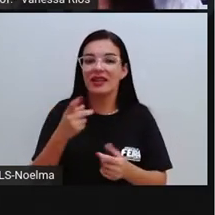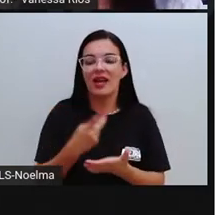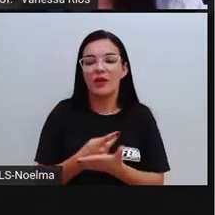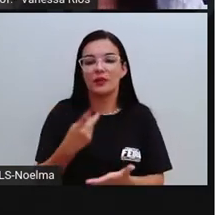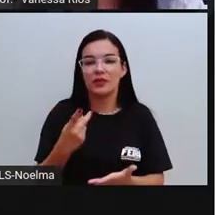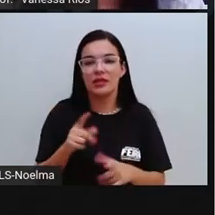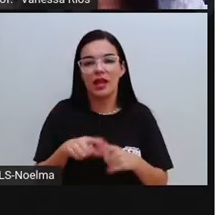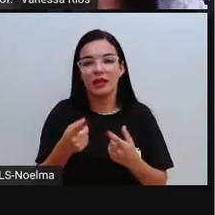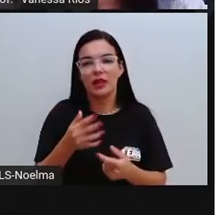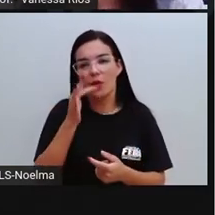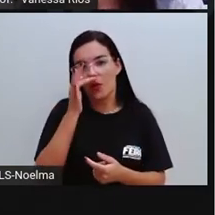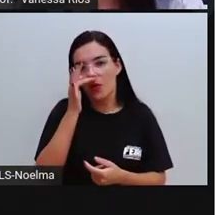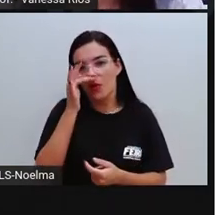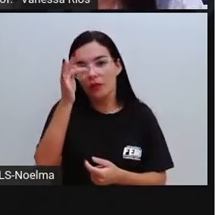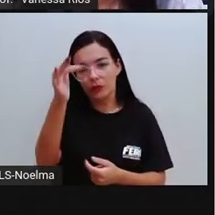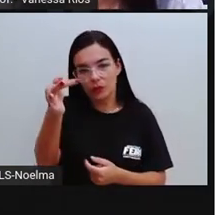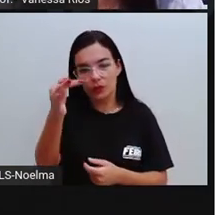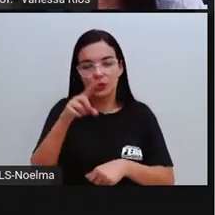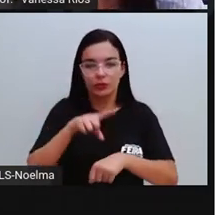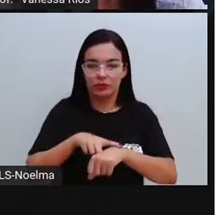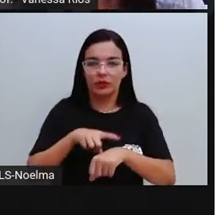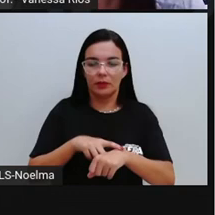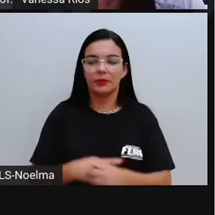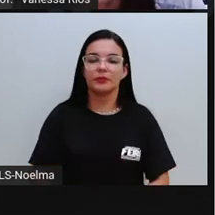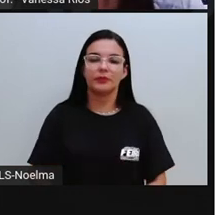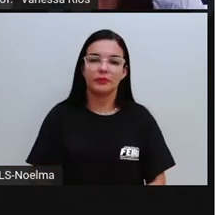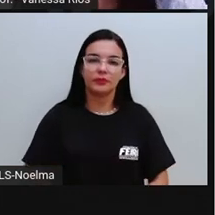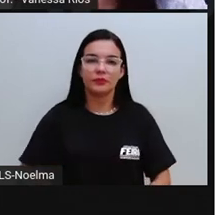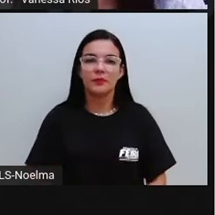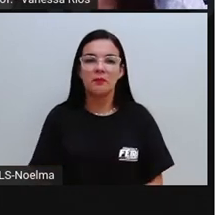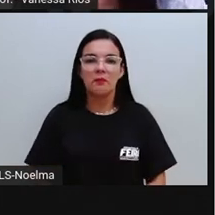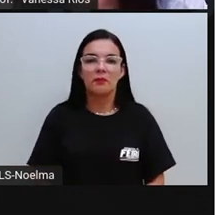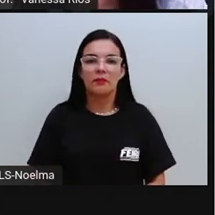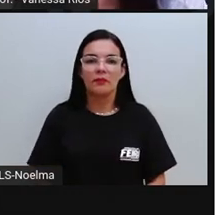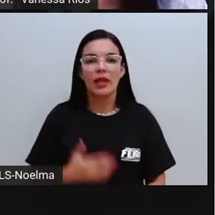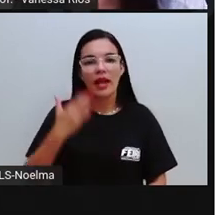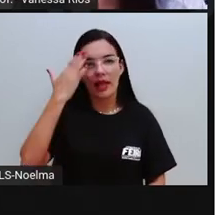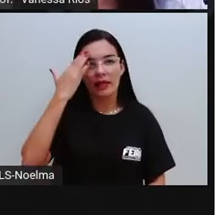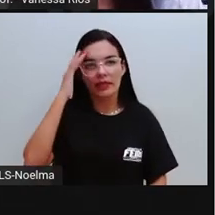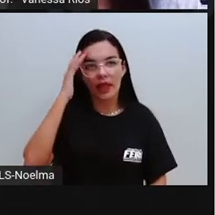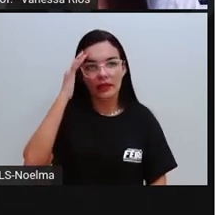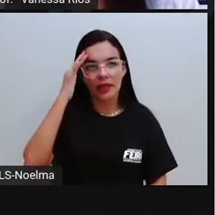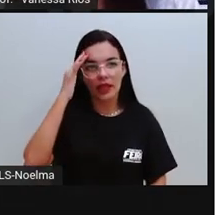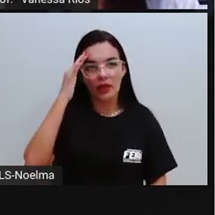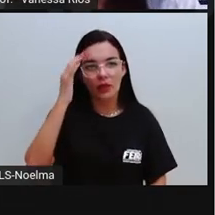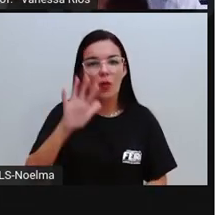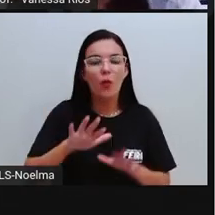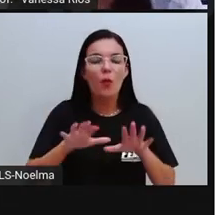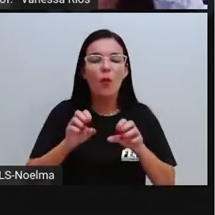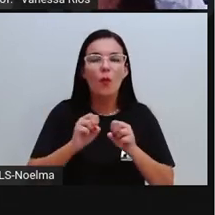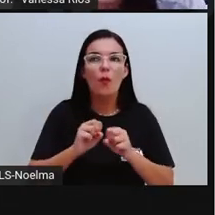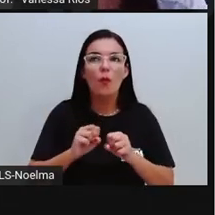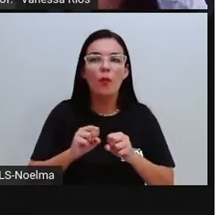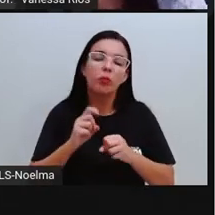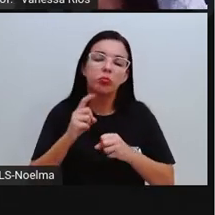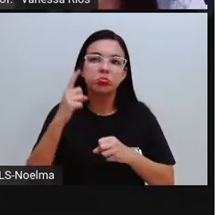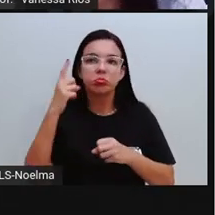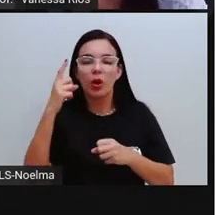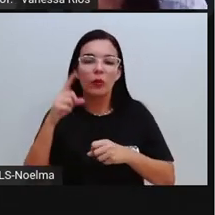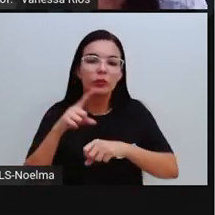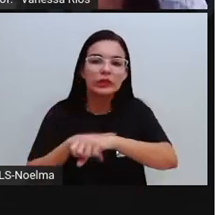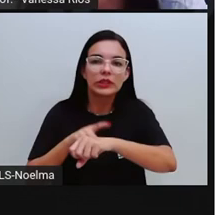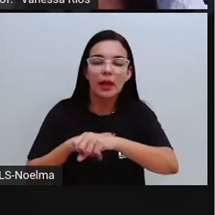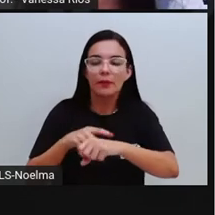Então, nesse caso, o tempo aí é o futuro. Entenderam aí qual a ideia aí dos tempos verbais, né?